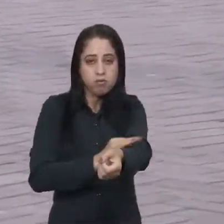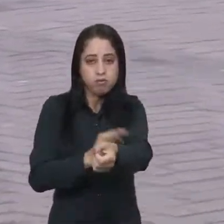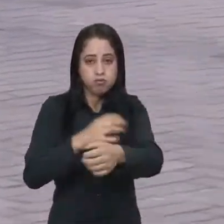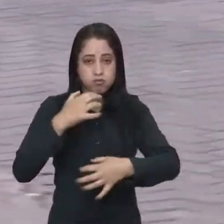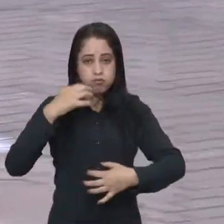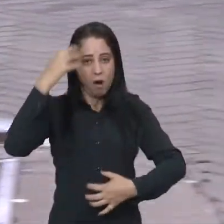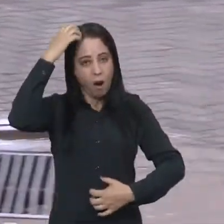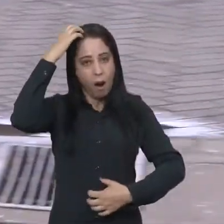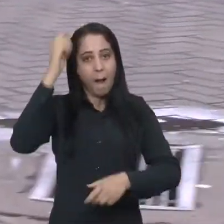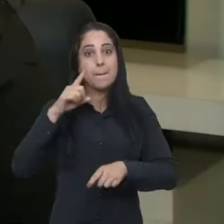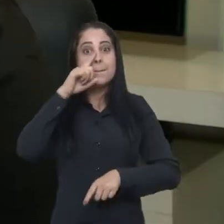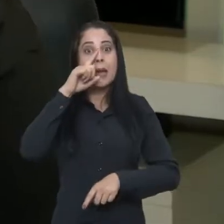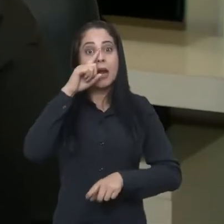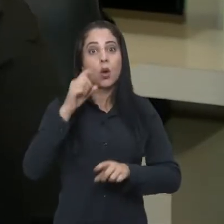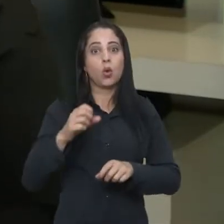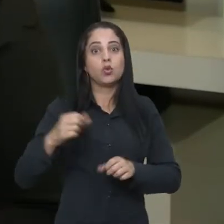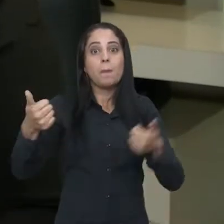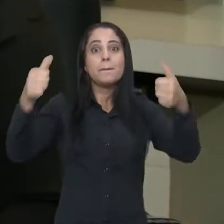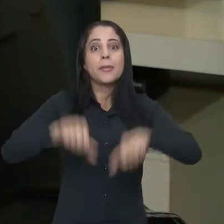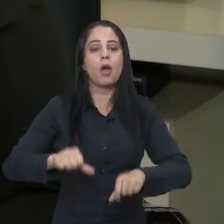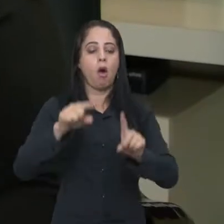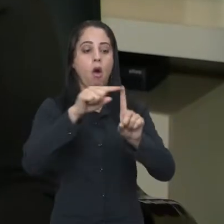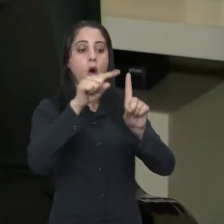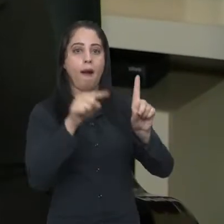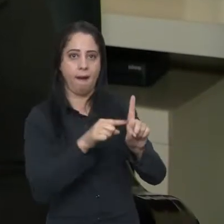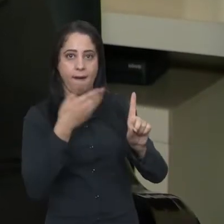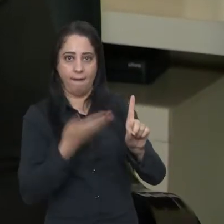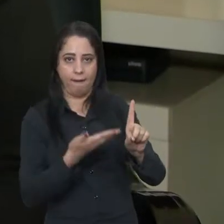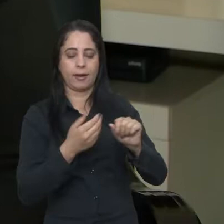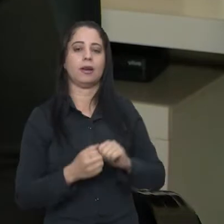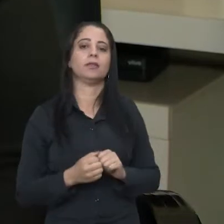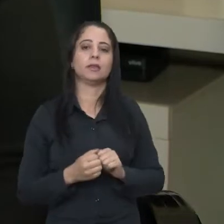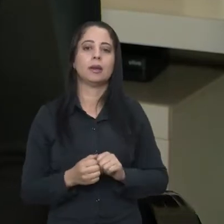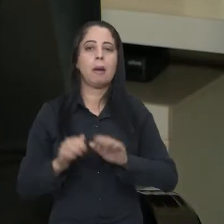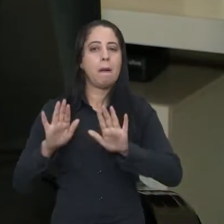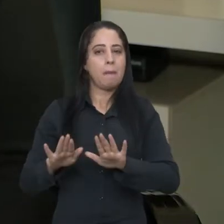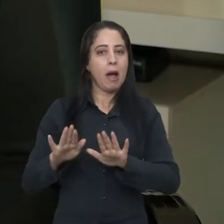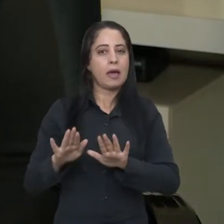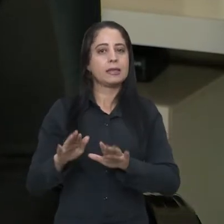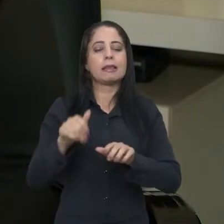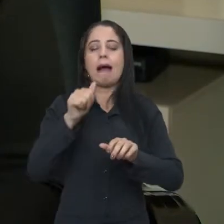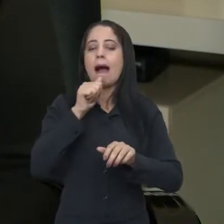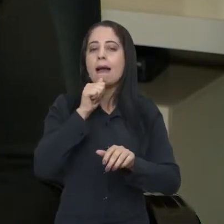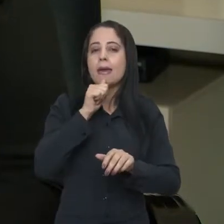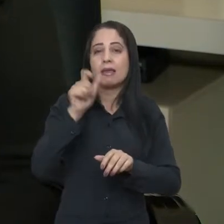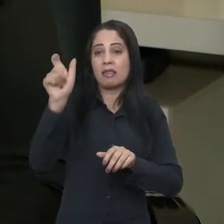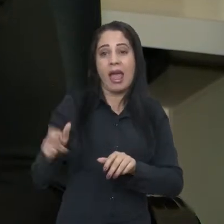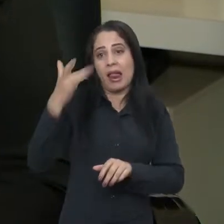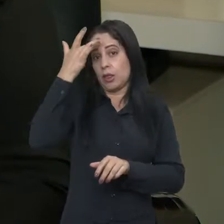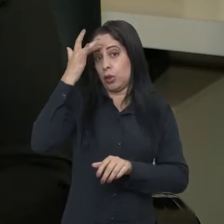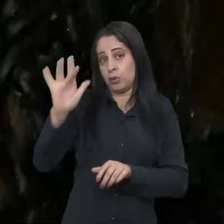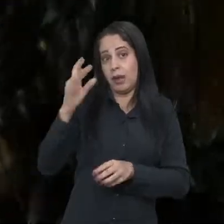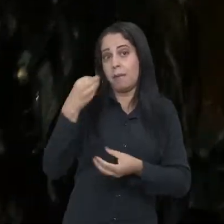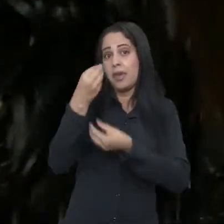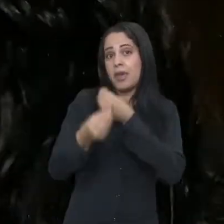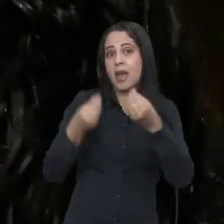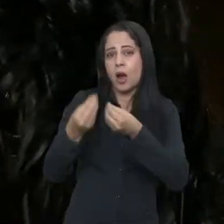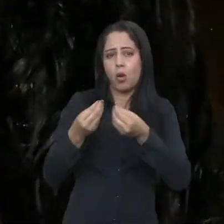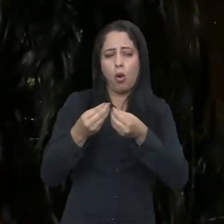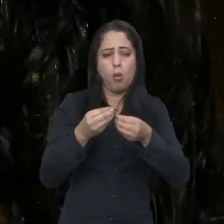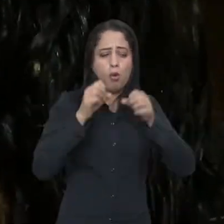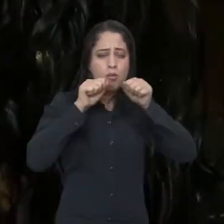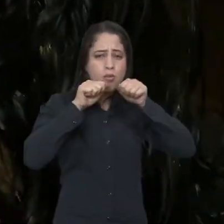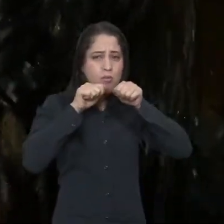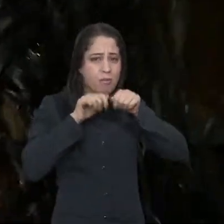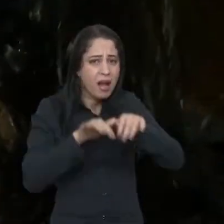casos de varíola ou dos Macacos no entanto Gisele conta que ainda não havia recebido orientações sobre a transmissão do